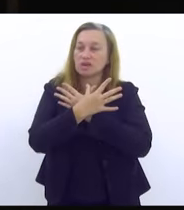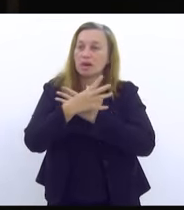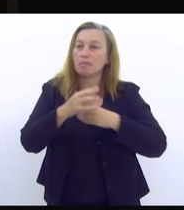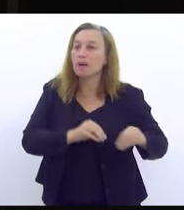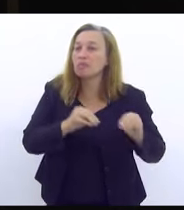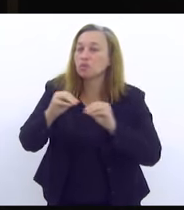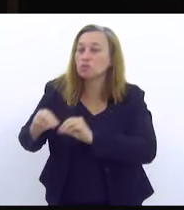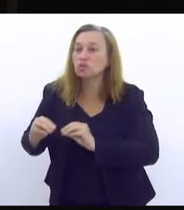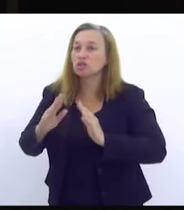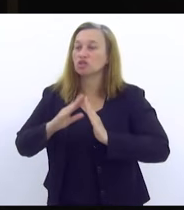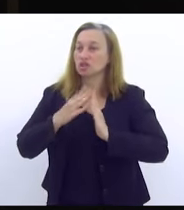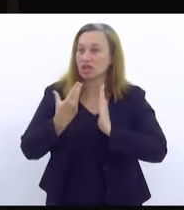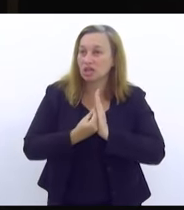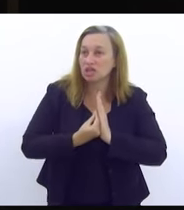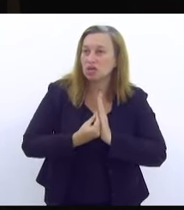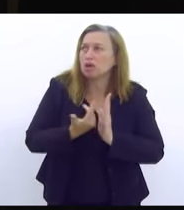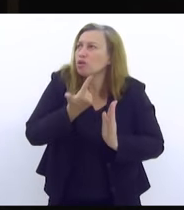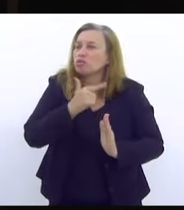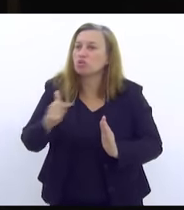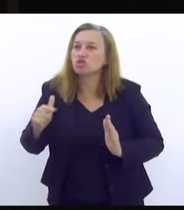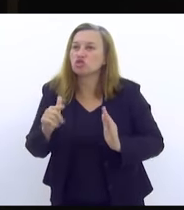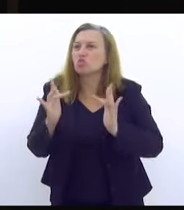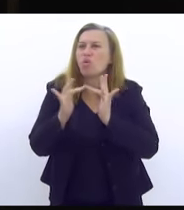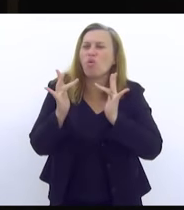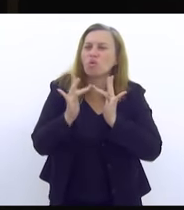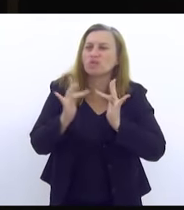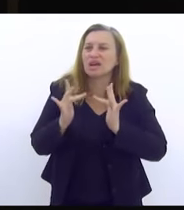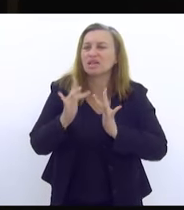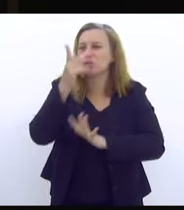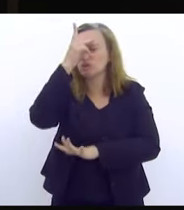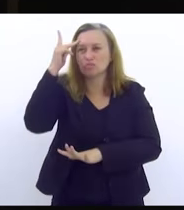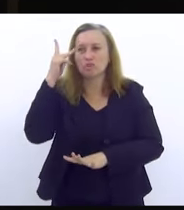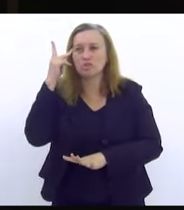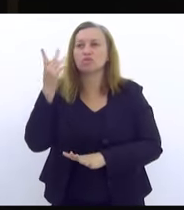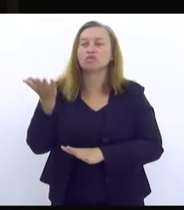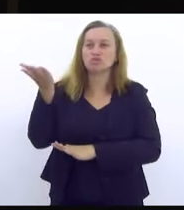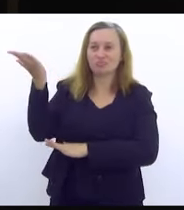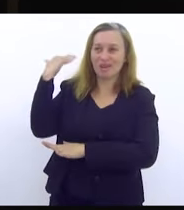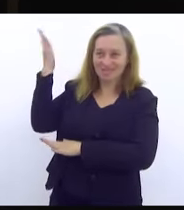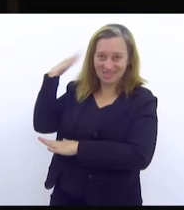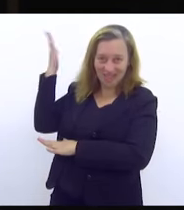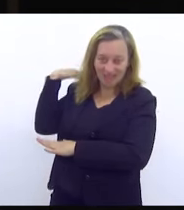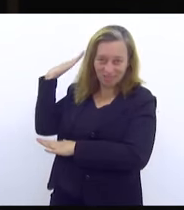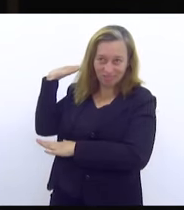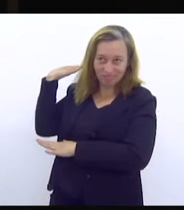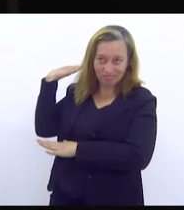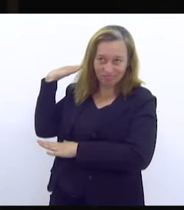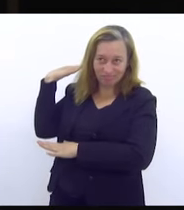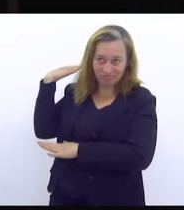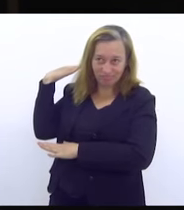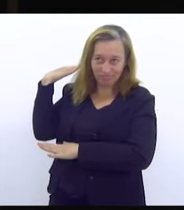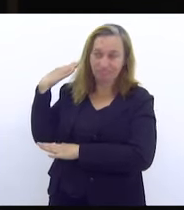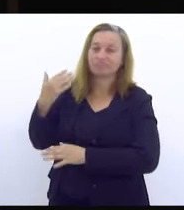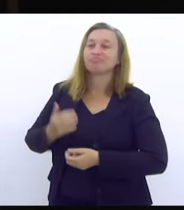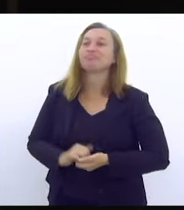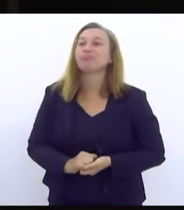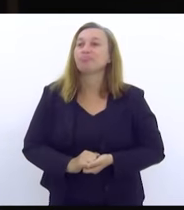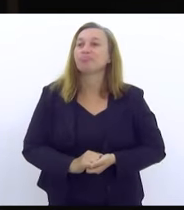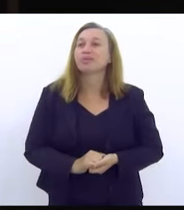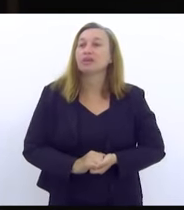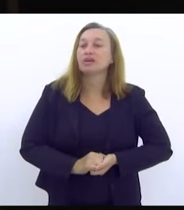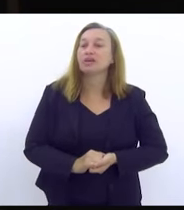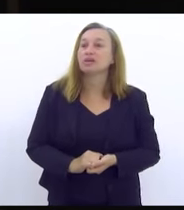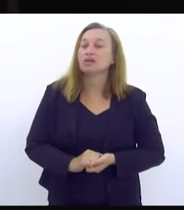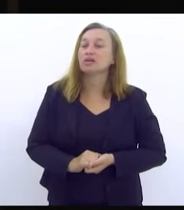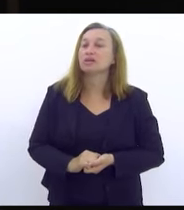de sede, e eu não tinha mais aquele contato com as pessoas que eu tinha quando eu estava na outra igreja.